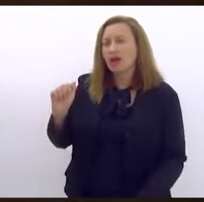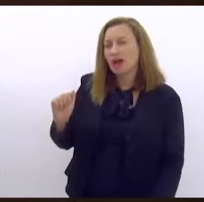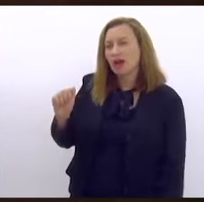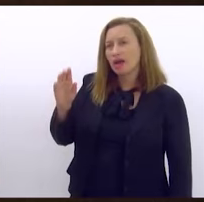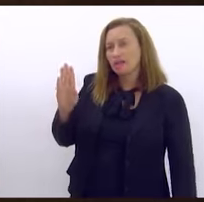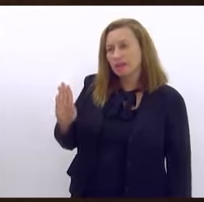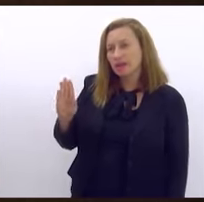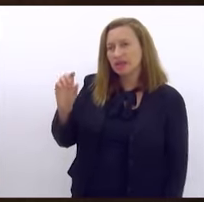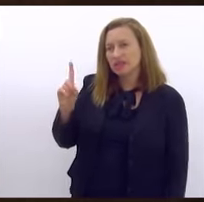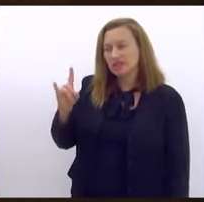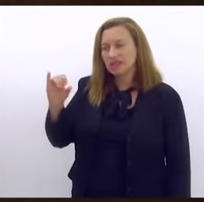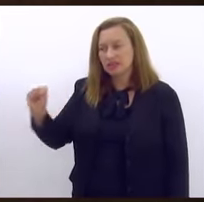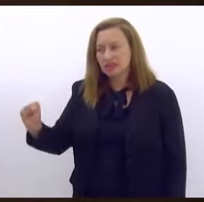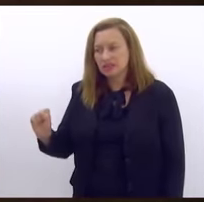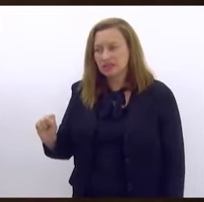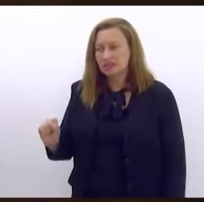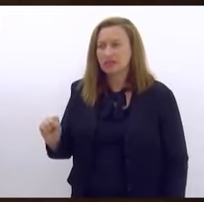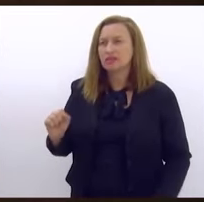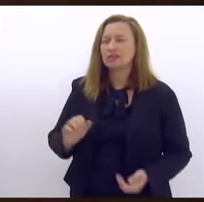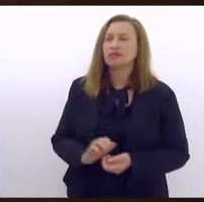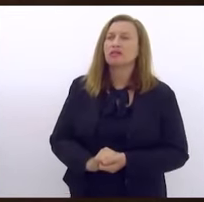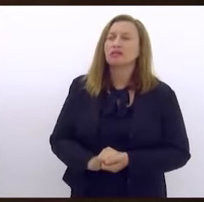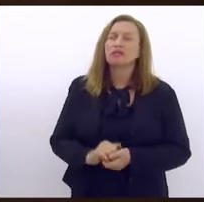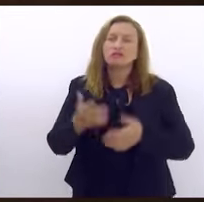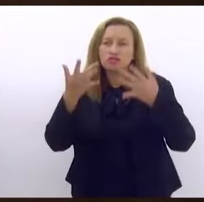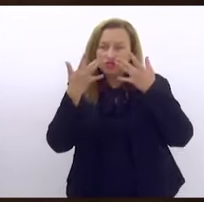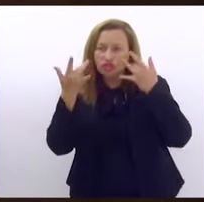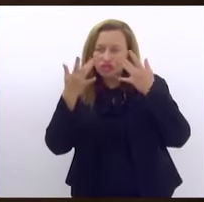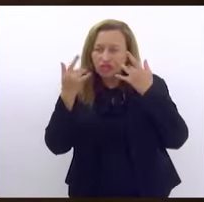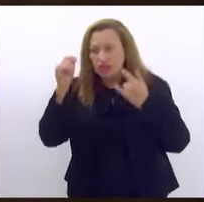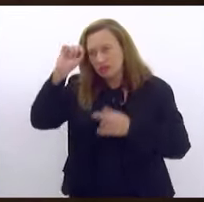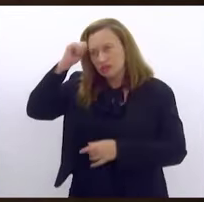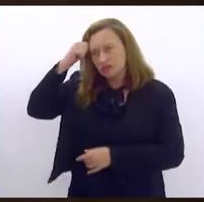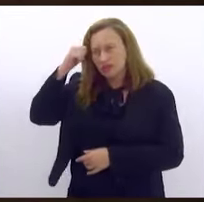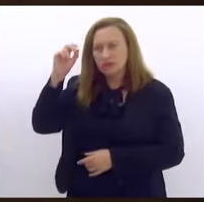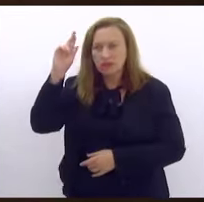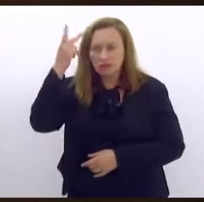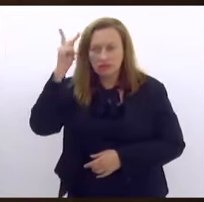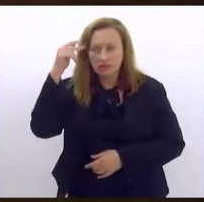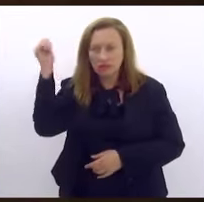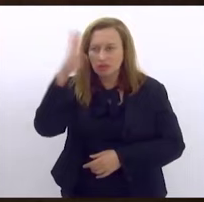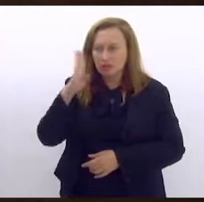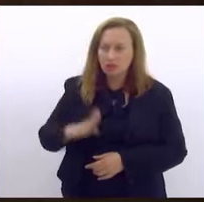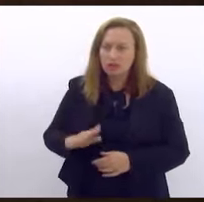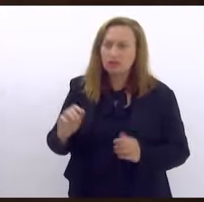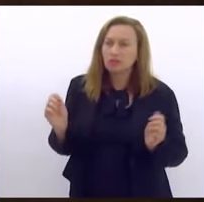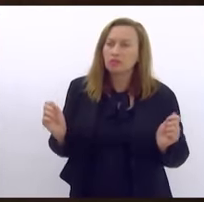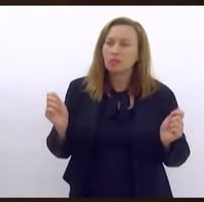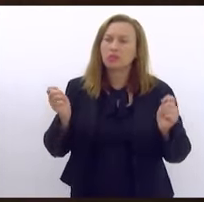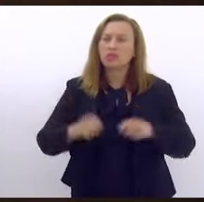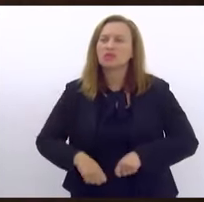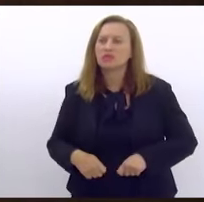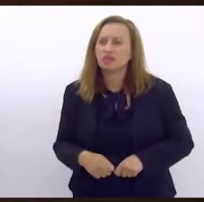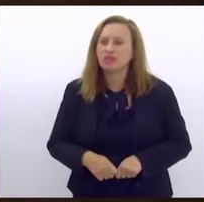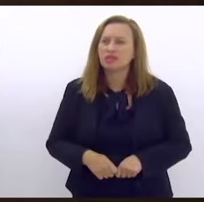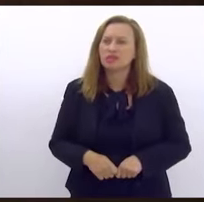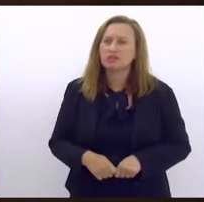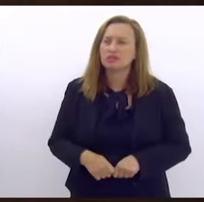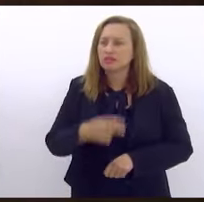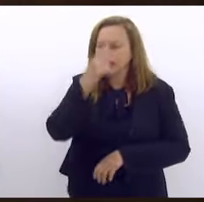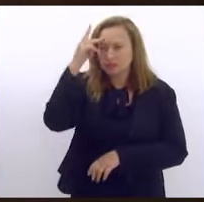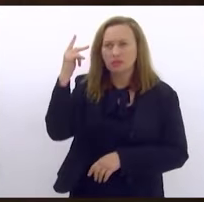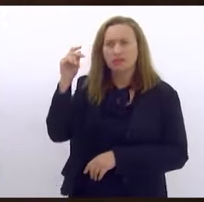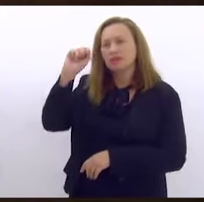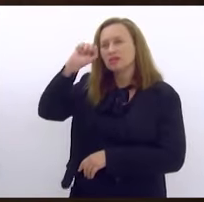trouxe o teatro experimental do negro na história do Brasil como uma grande possibilidade das pessoas negras